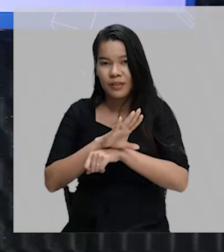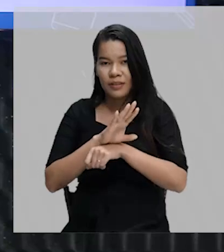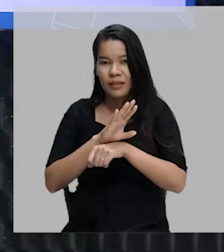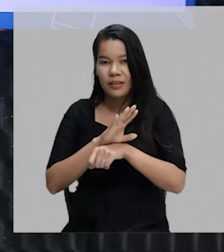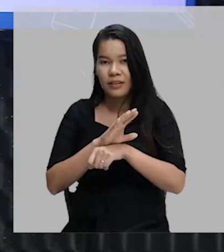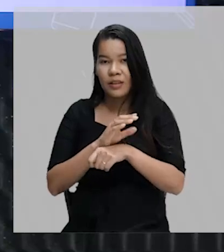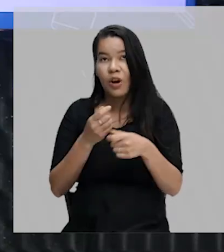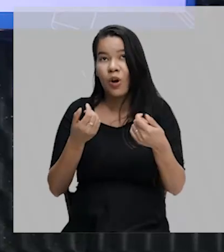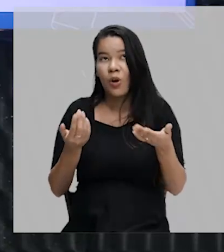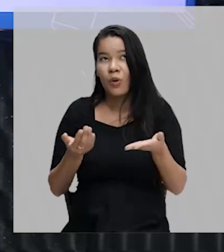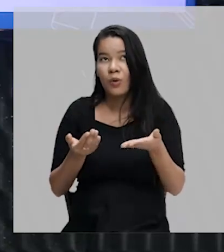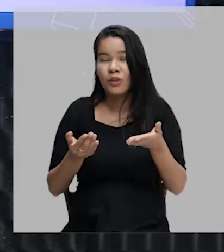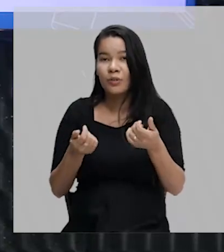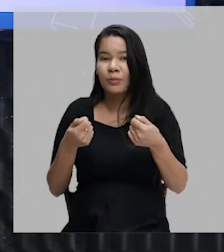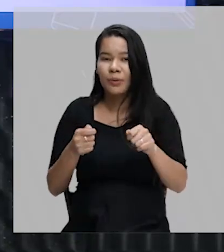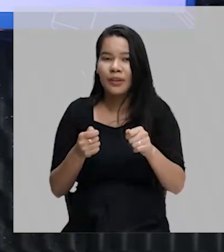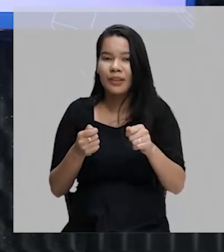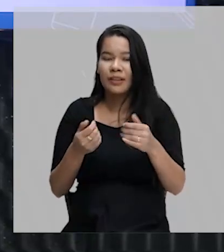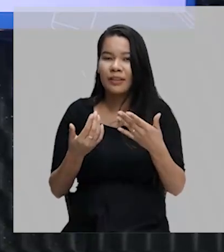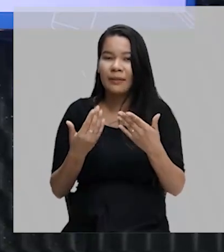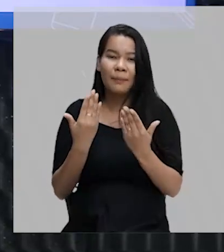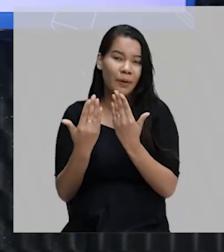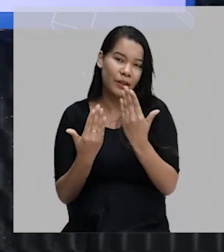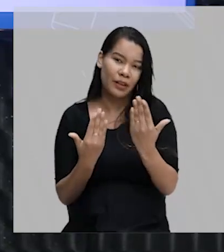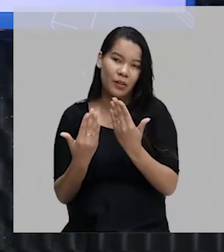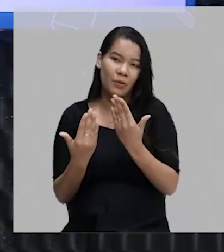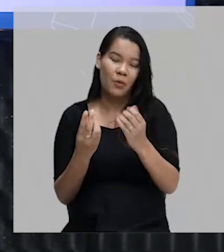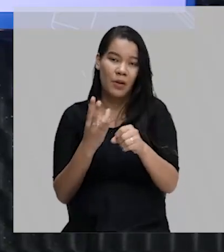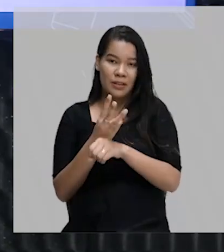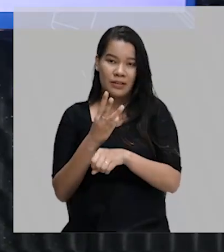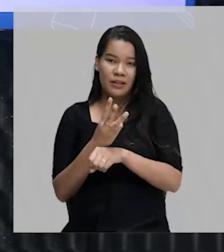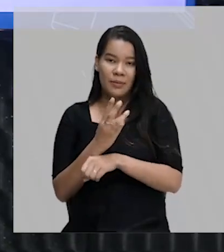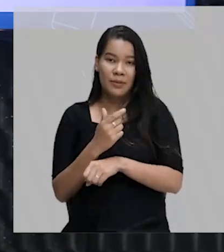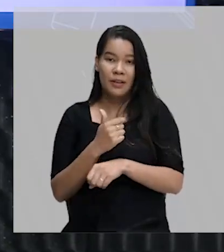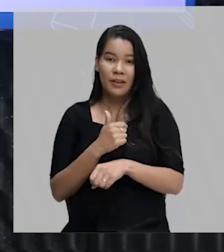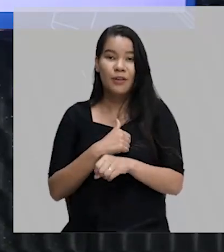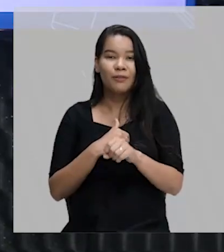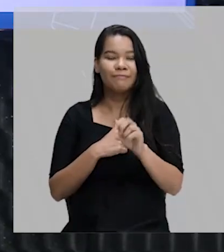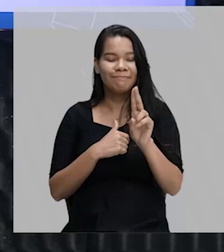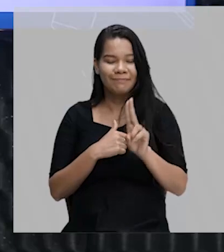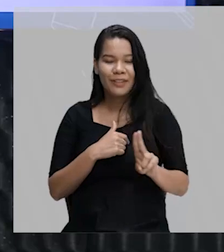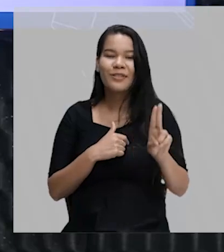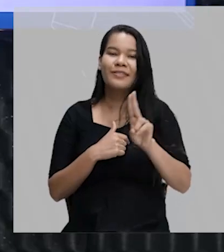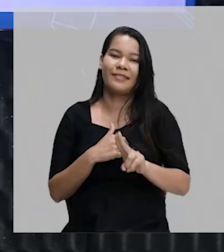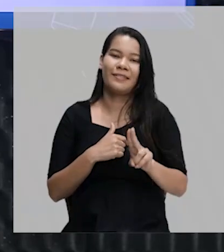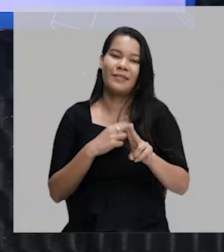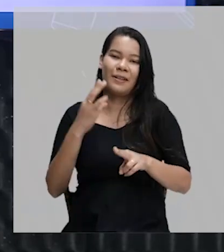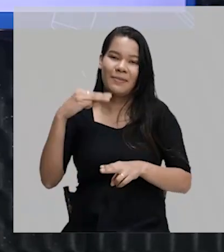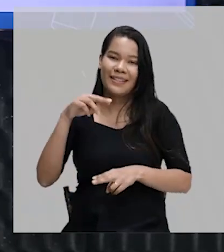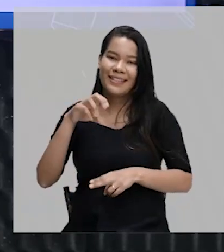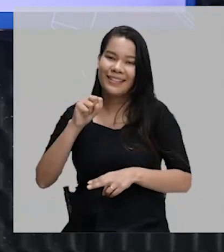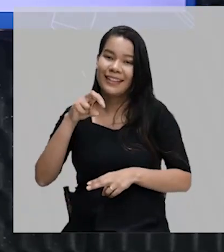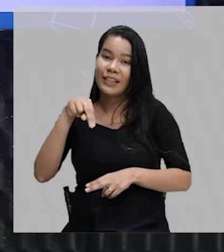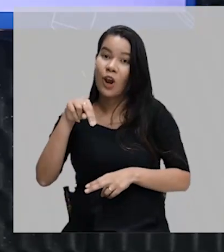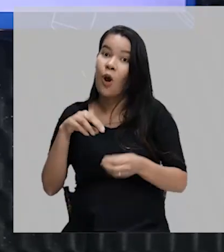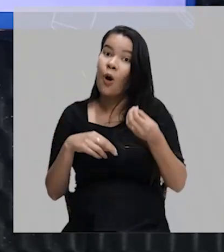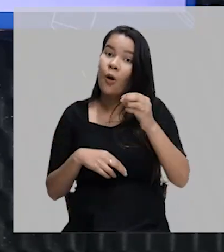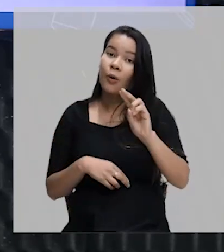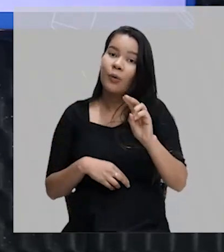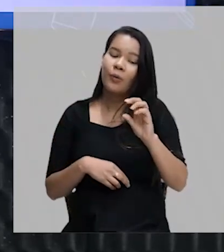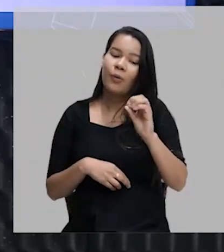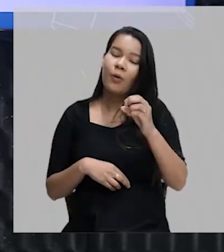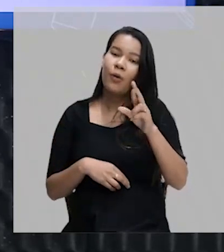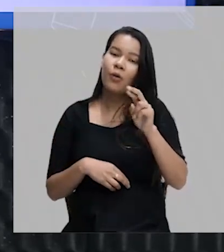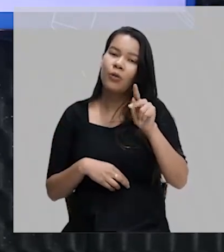que seria o nosso WhatsApp da época. Eu ainda usei bastante MSN. Quem lembra do Orkut, né? O antecessor